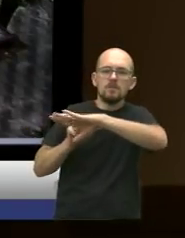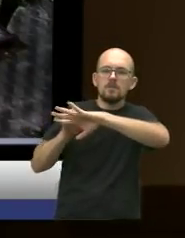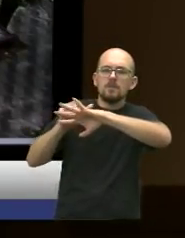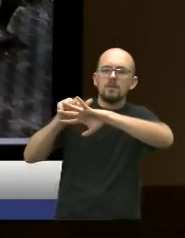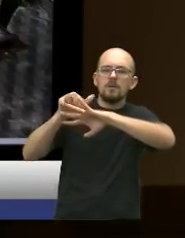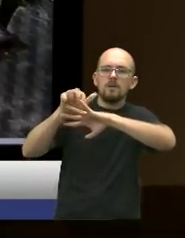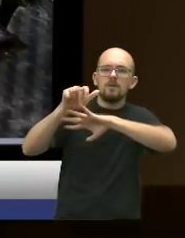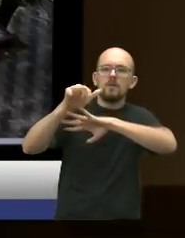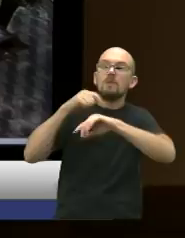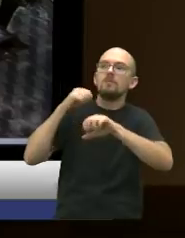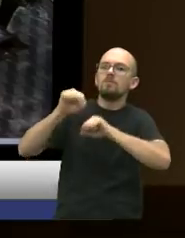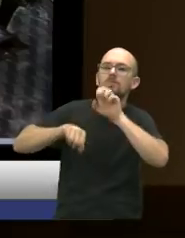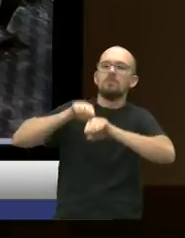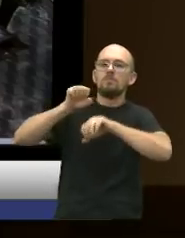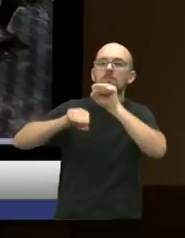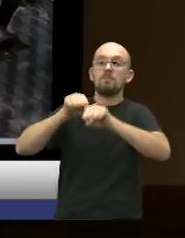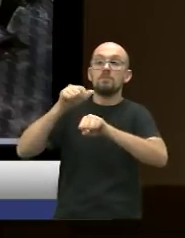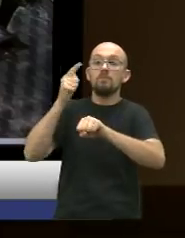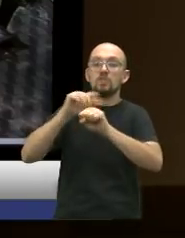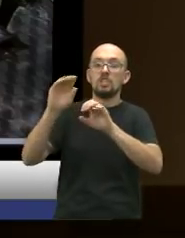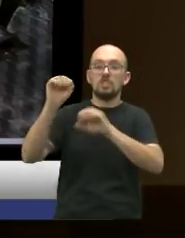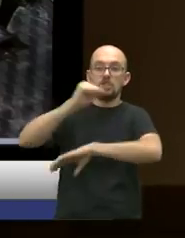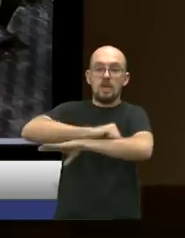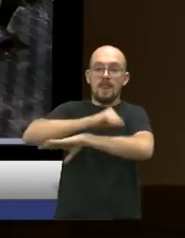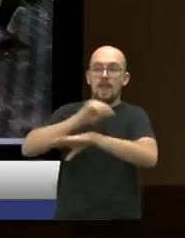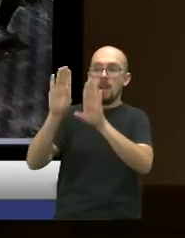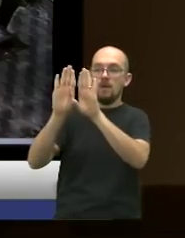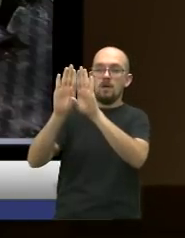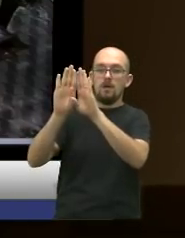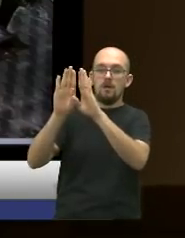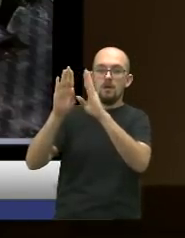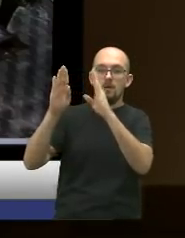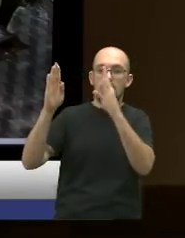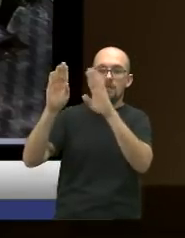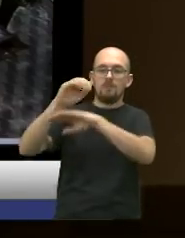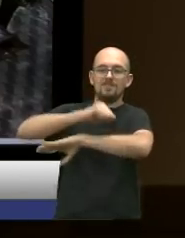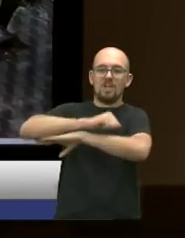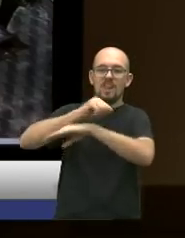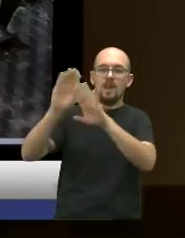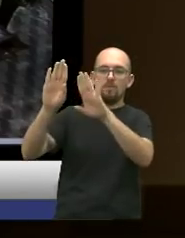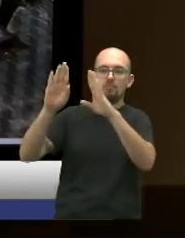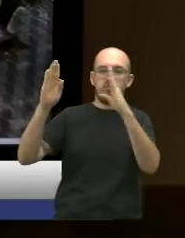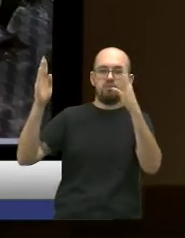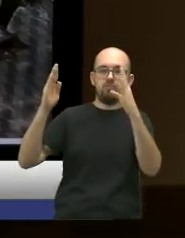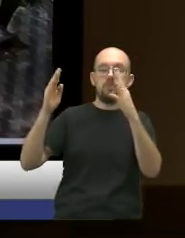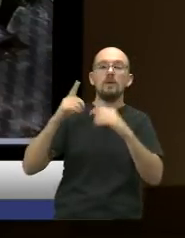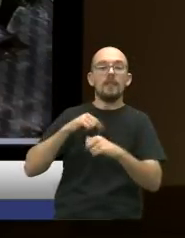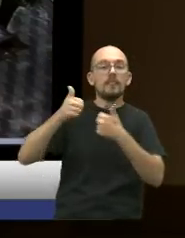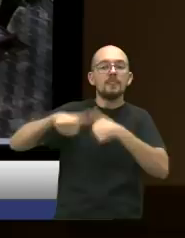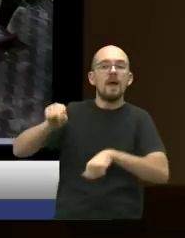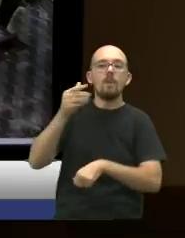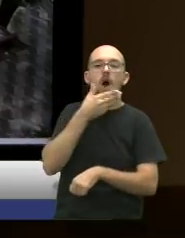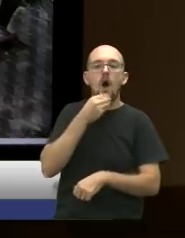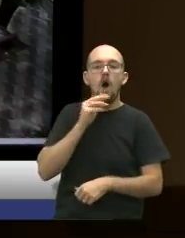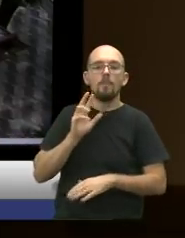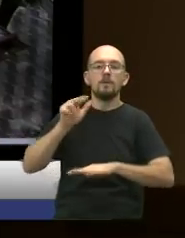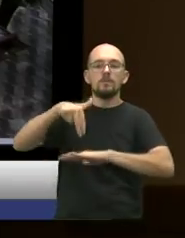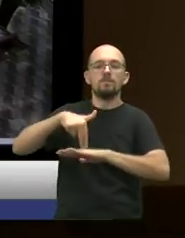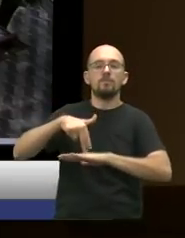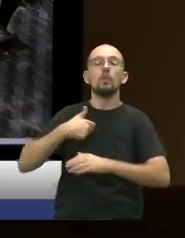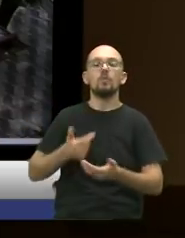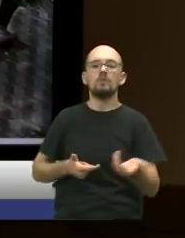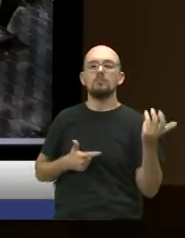abriu. Por trás da janela, por trás das cortinas, um legionário getulista, lenço vermelho no pescoço, metralhadora na